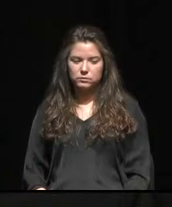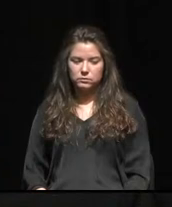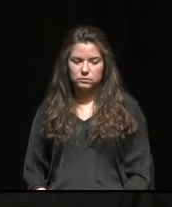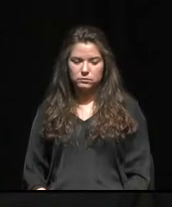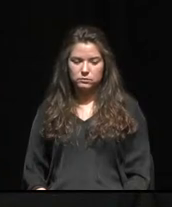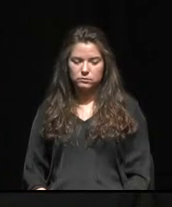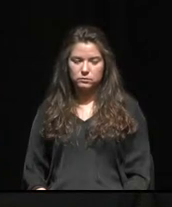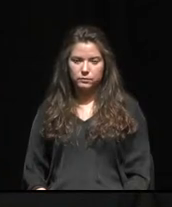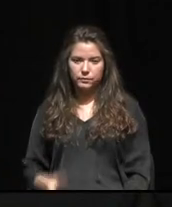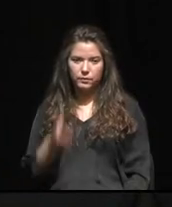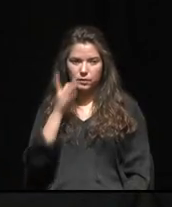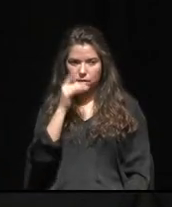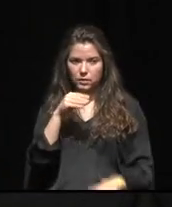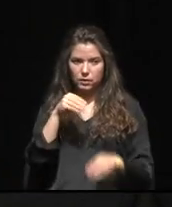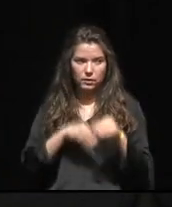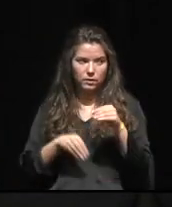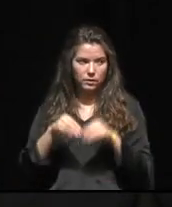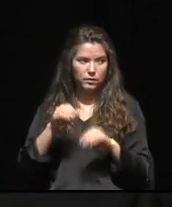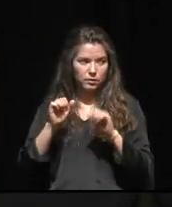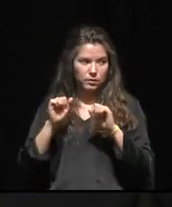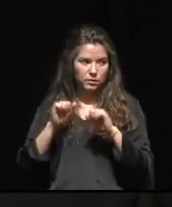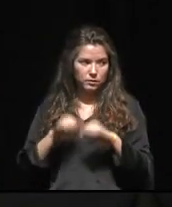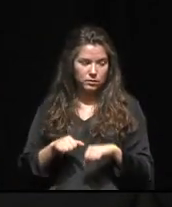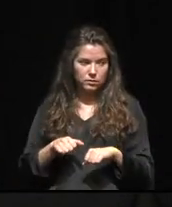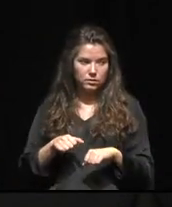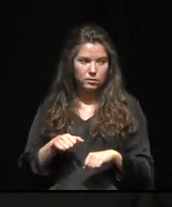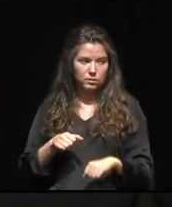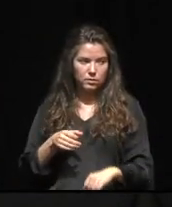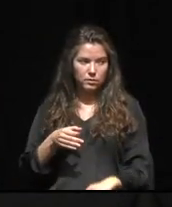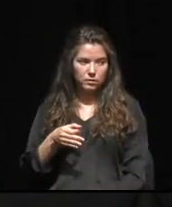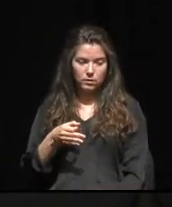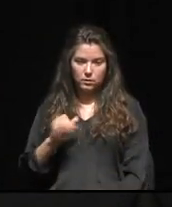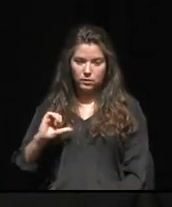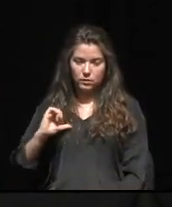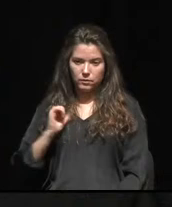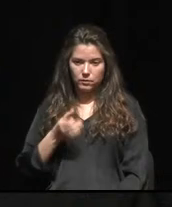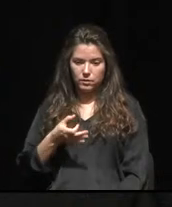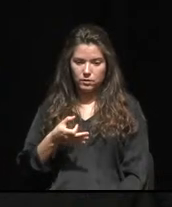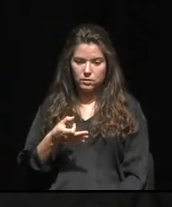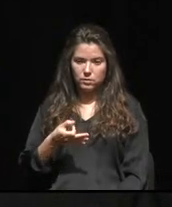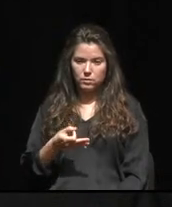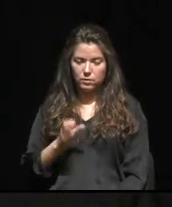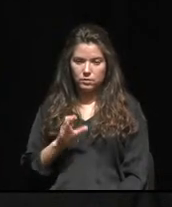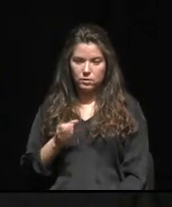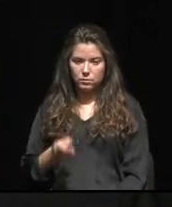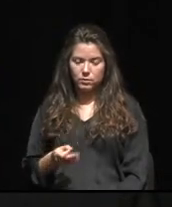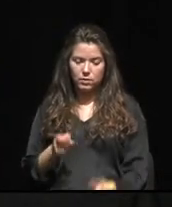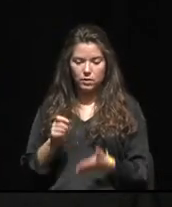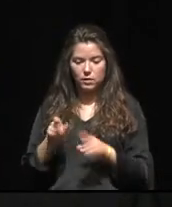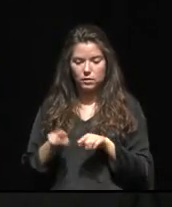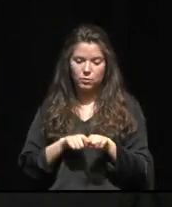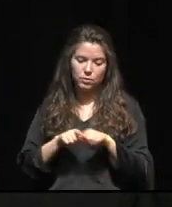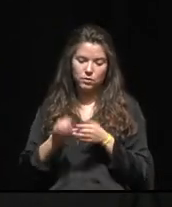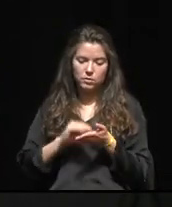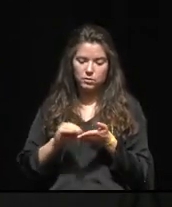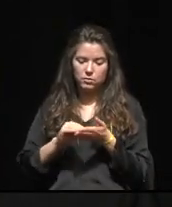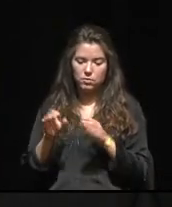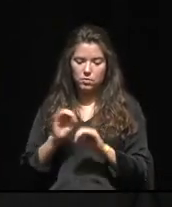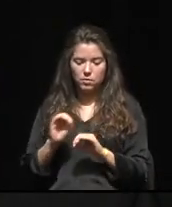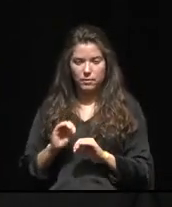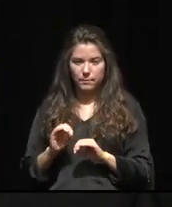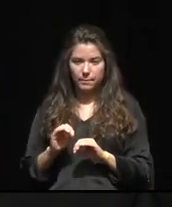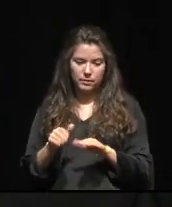abstém quem vota a favor pev PCP deputados não inscritos